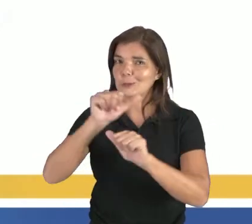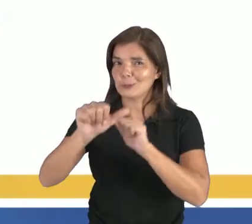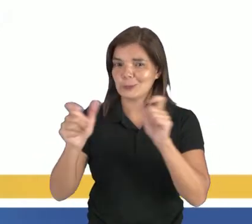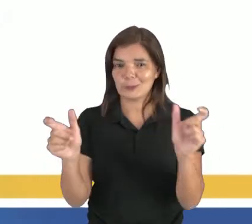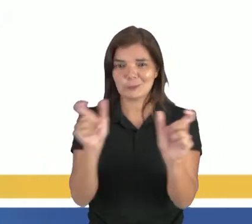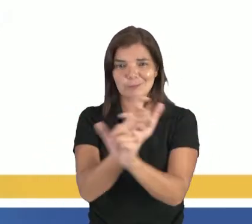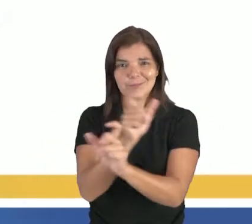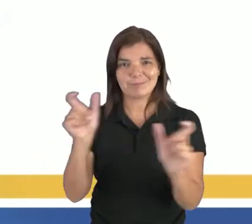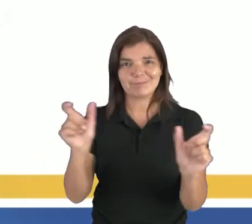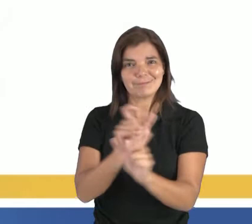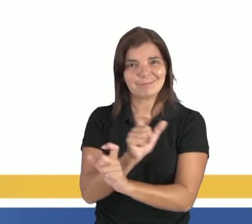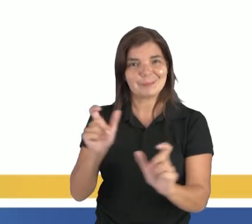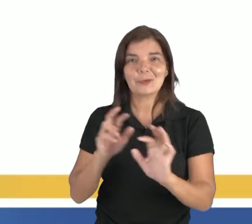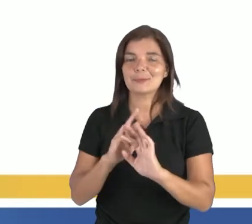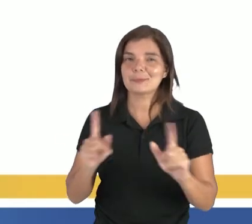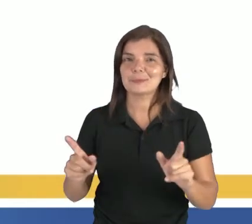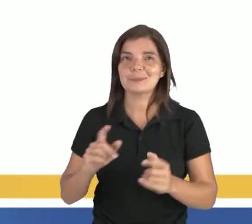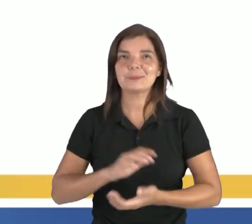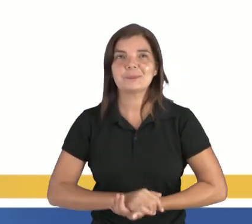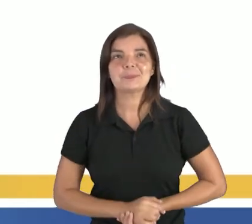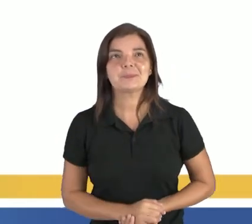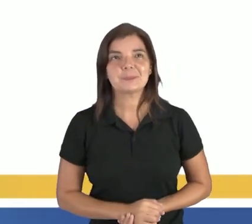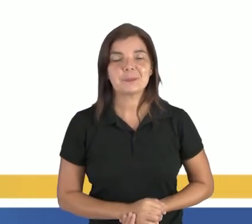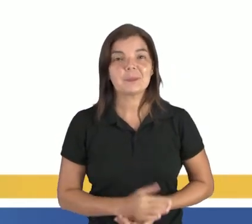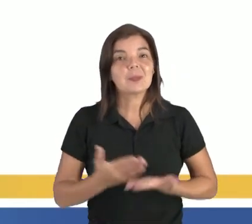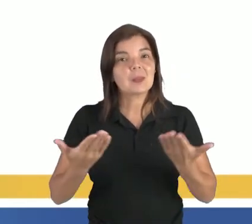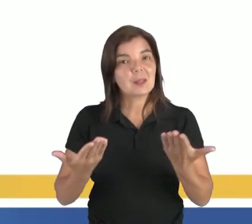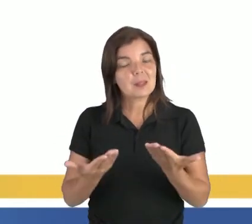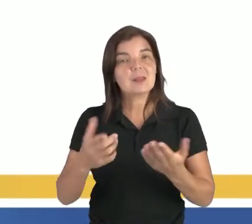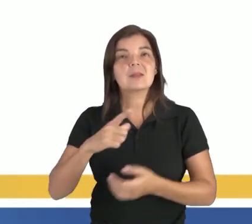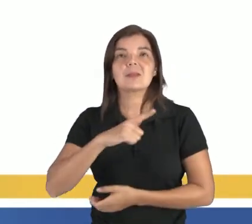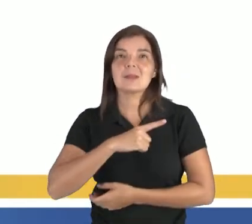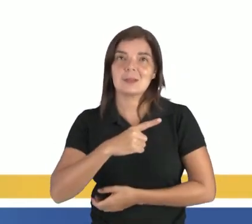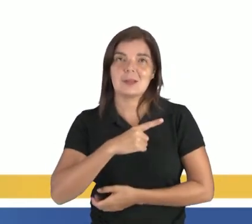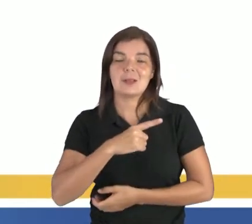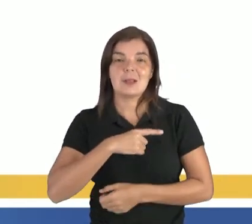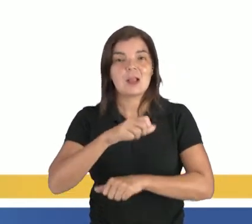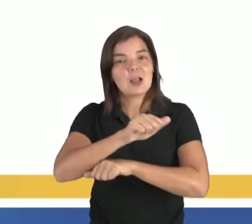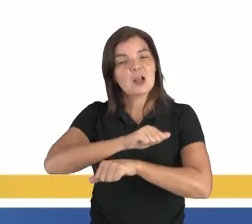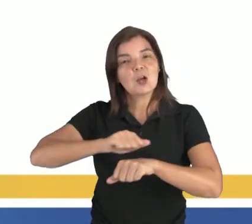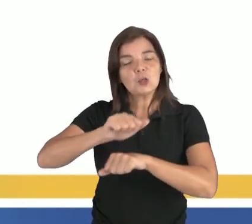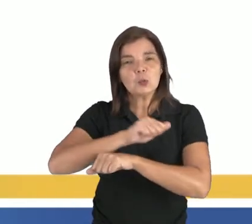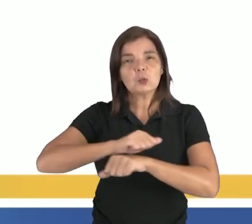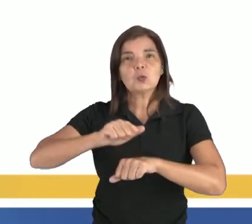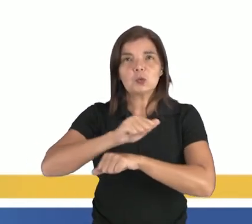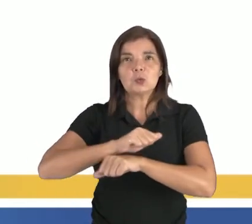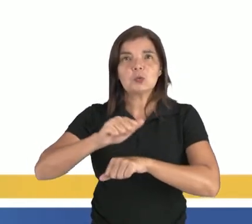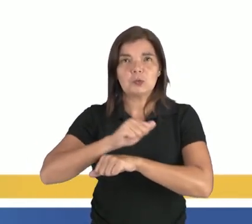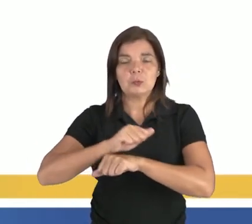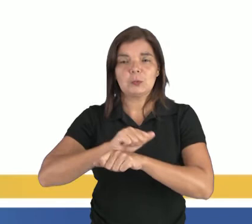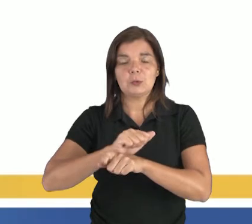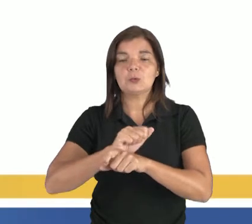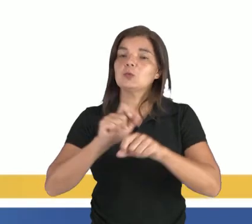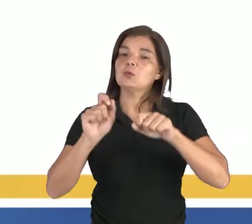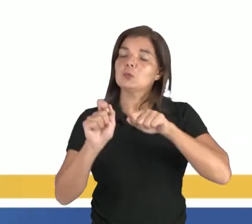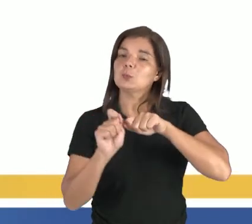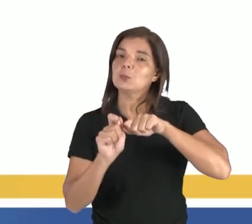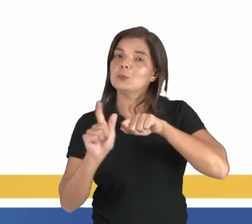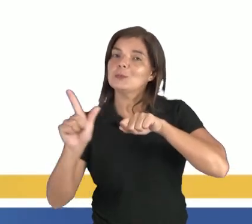diferentes? Great. Nós temos também um adverbs of degree, que são os advérbios